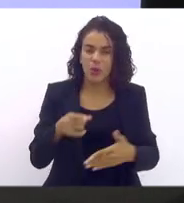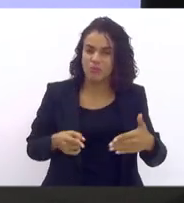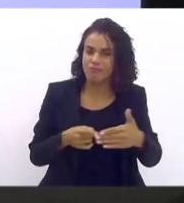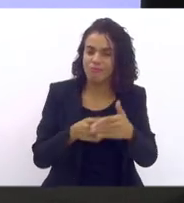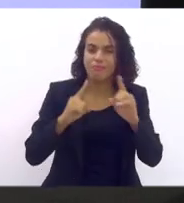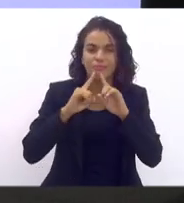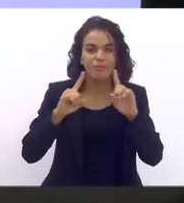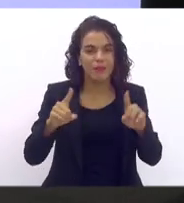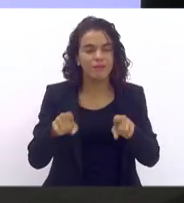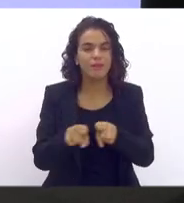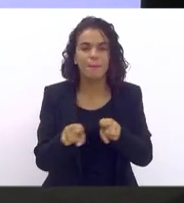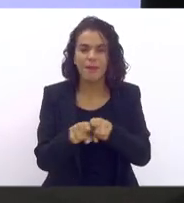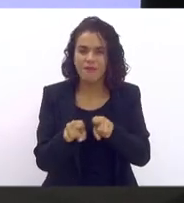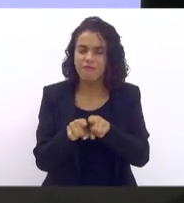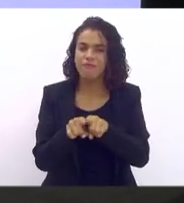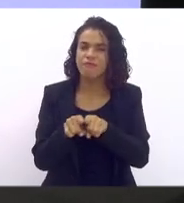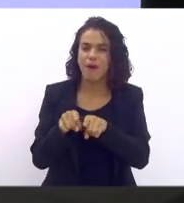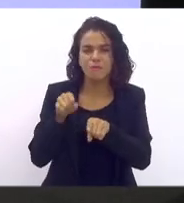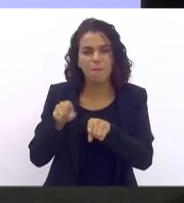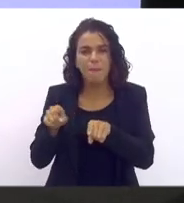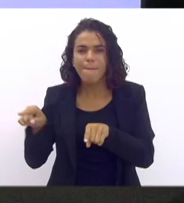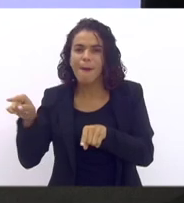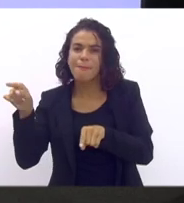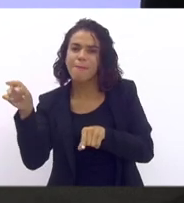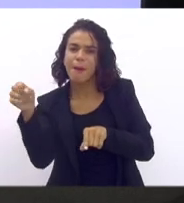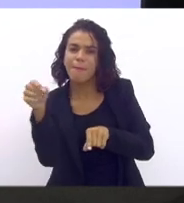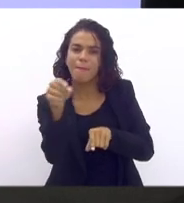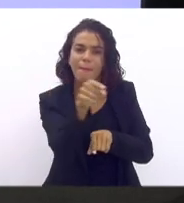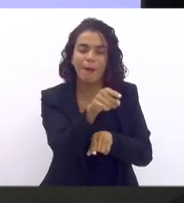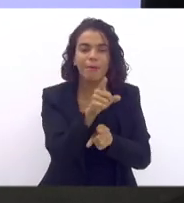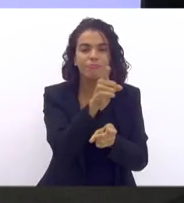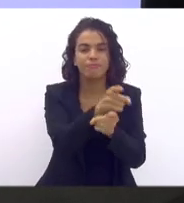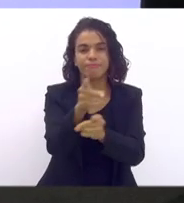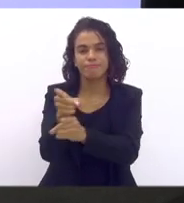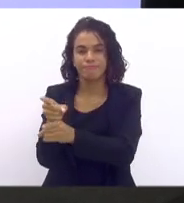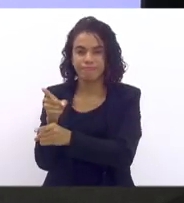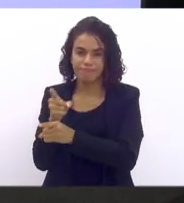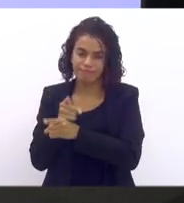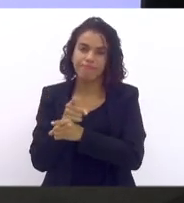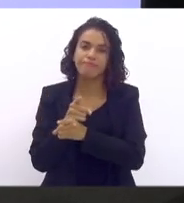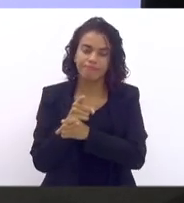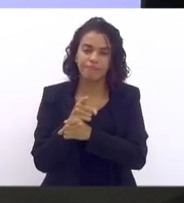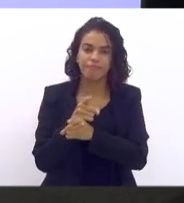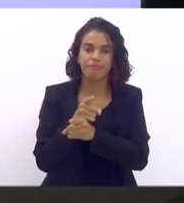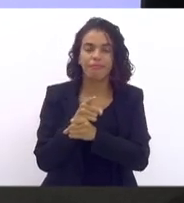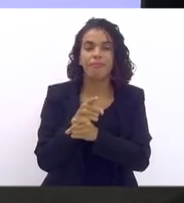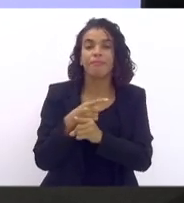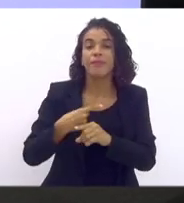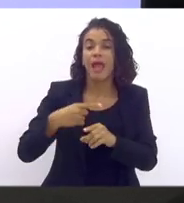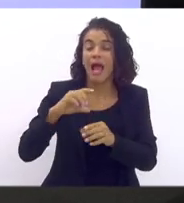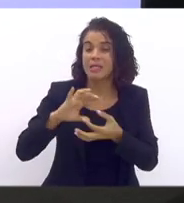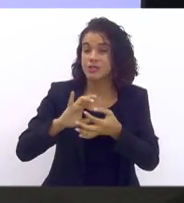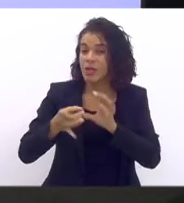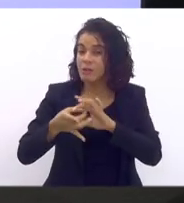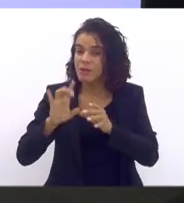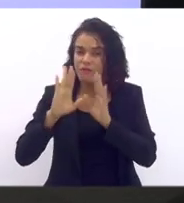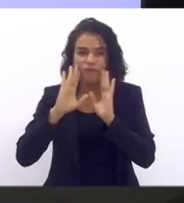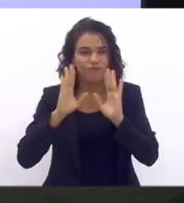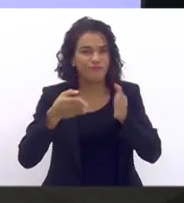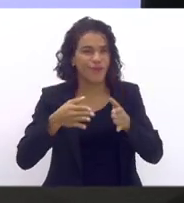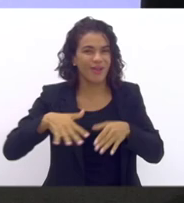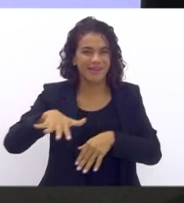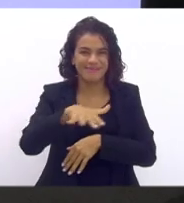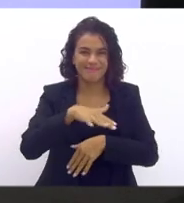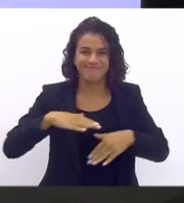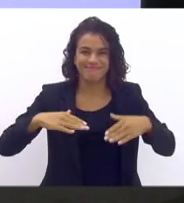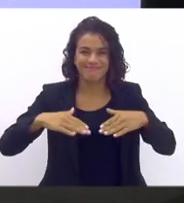vamos também percorrer a Bahia identificar eventuais infrações né Lembrando que as Olimpíadas foram focadas na baia de Guanabara então por isso ela